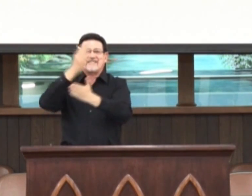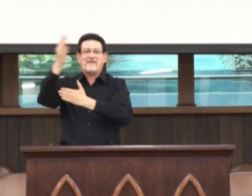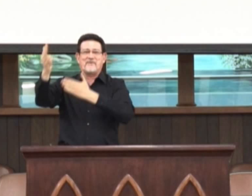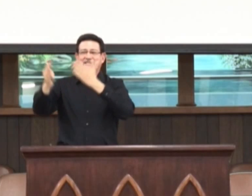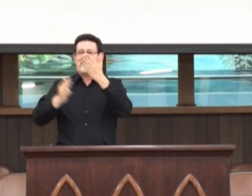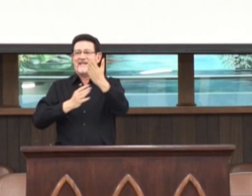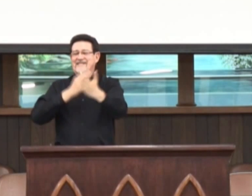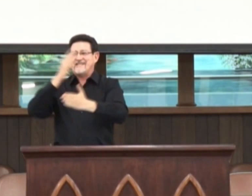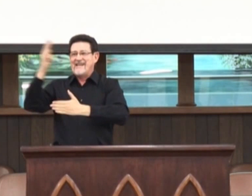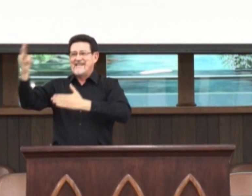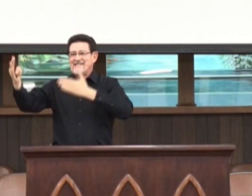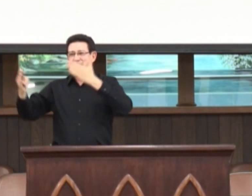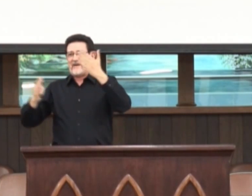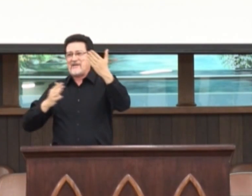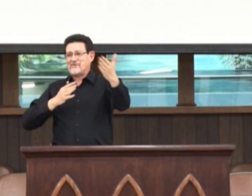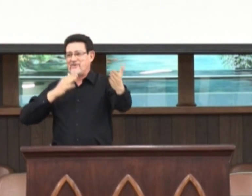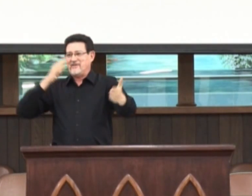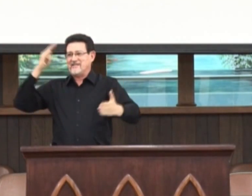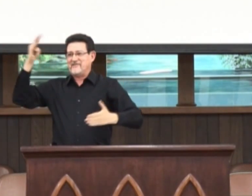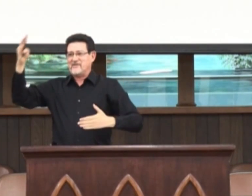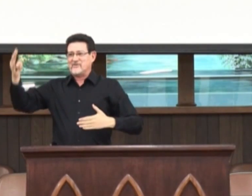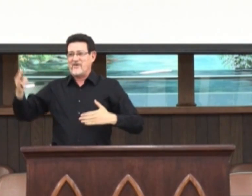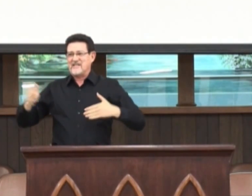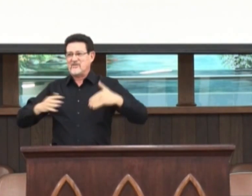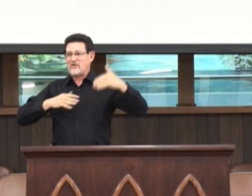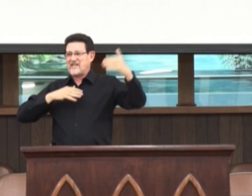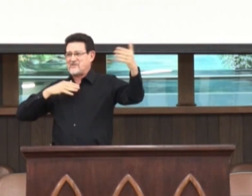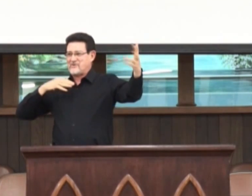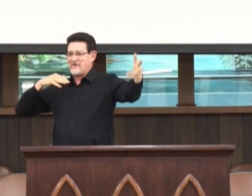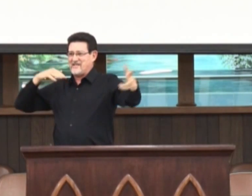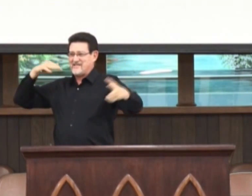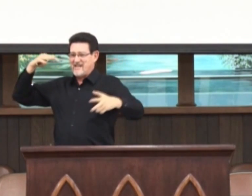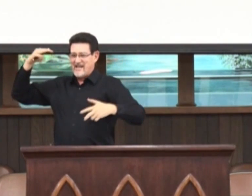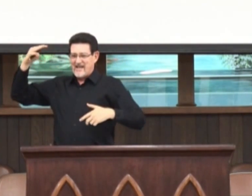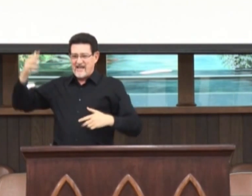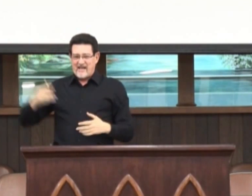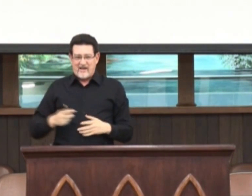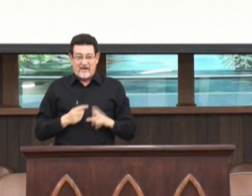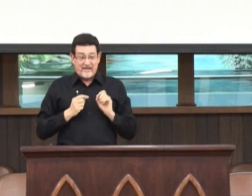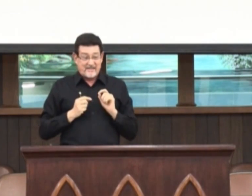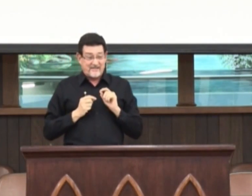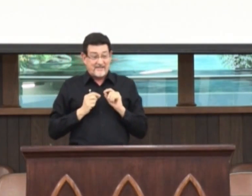fazer simplesmente separações, divisões, gozações.